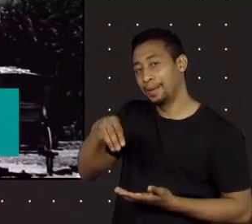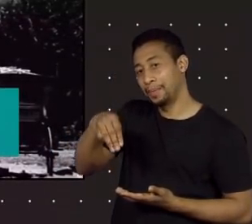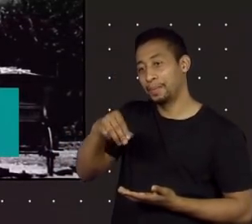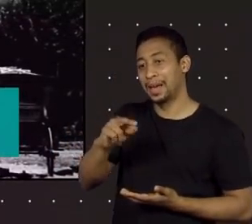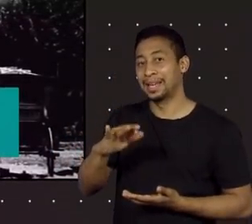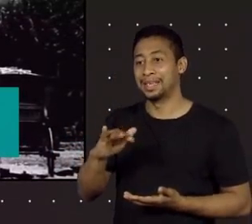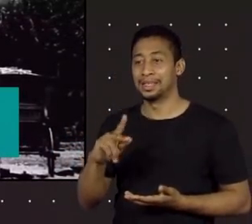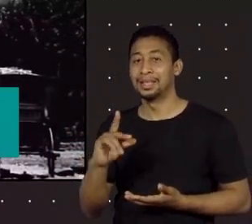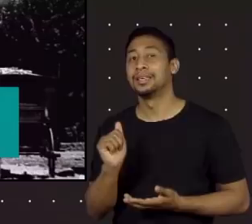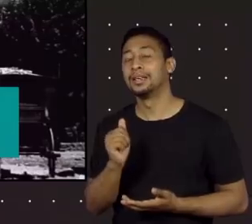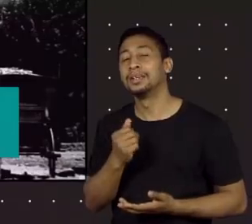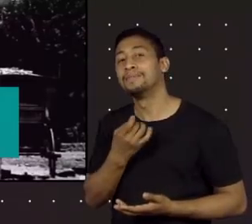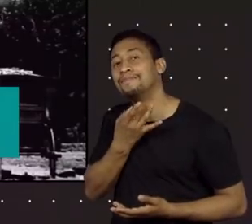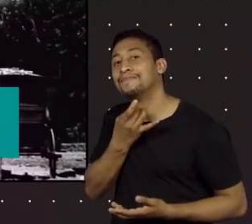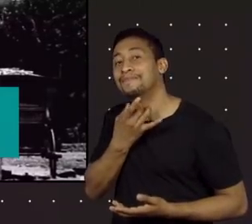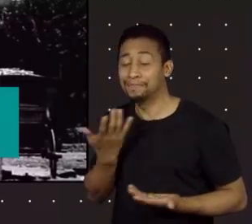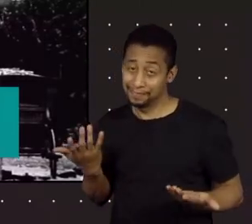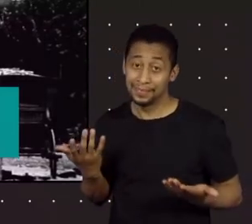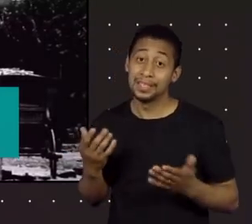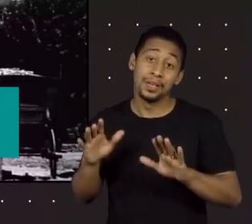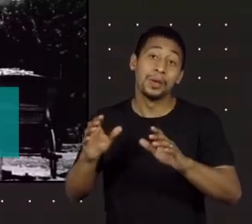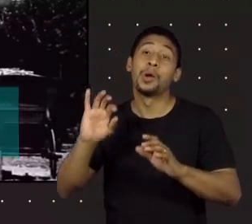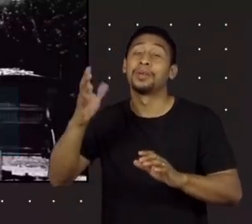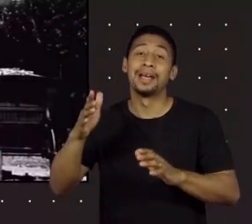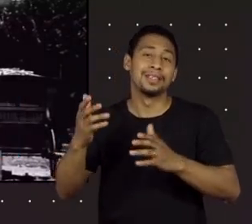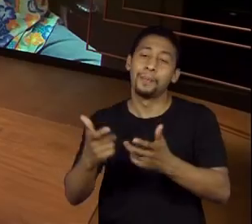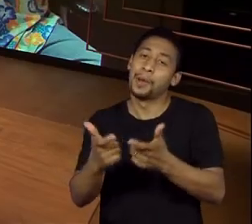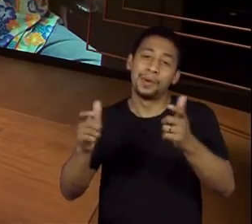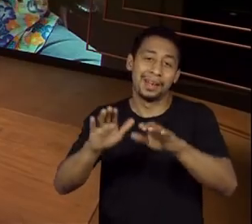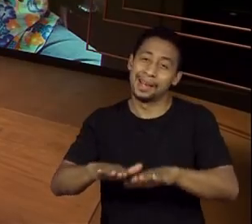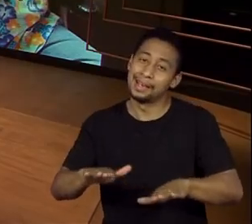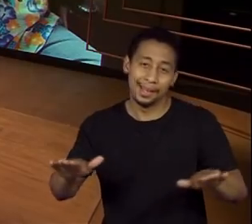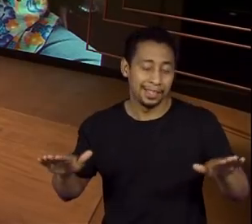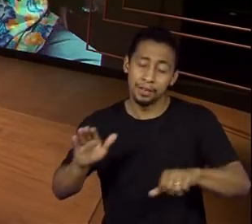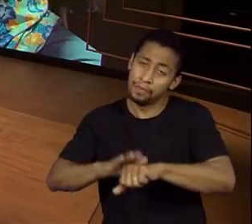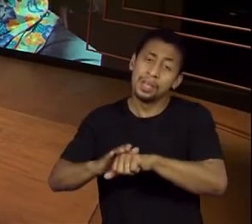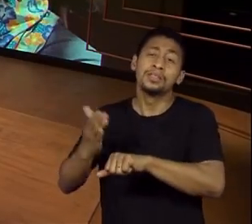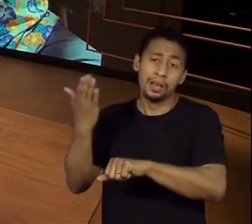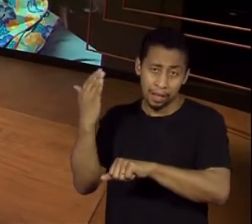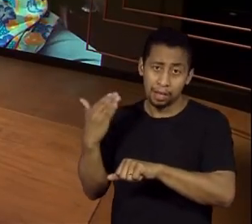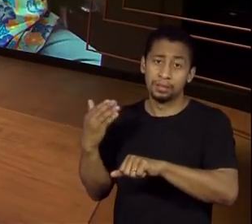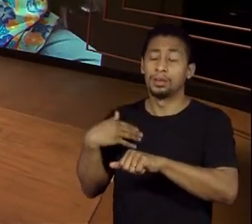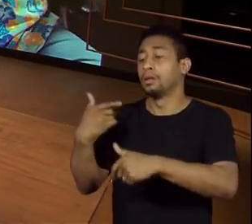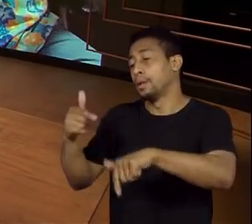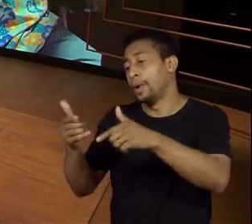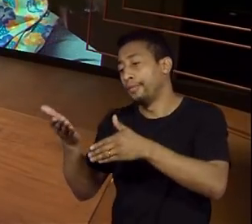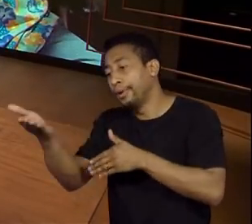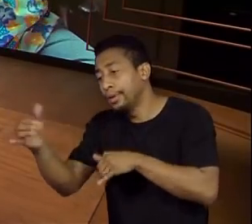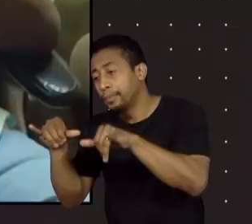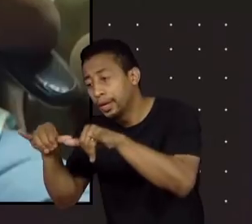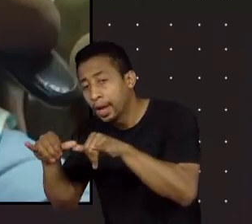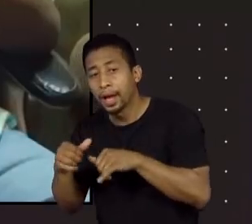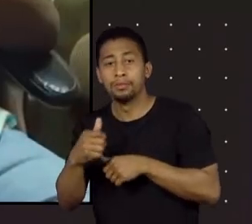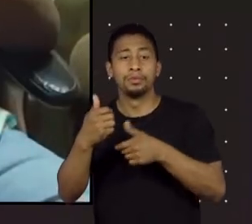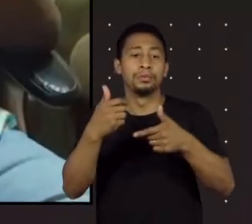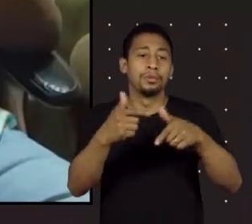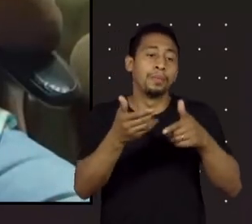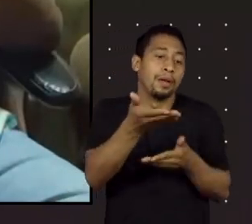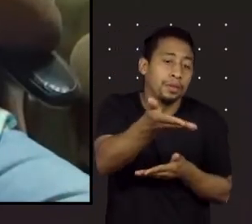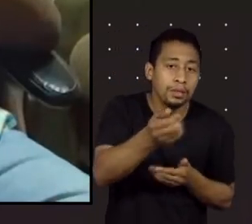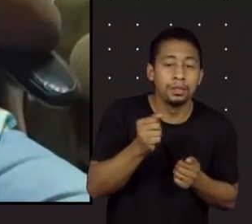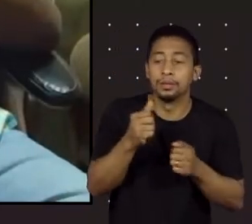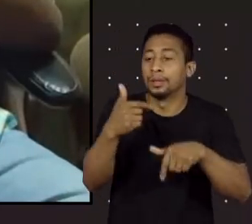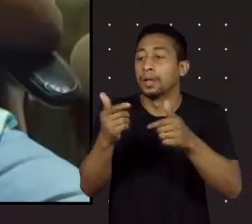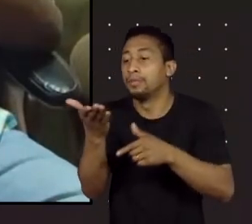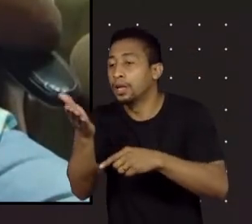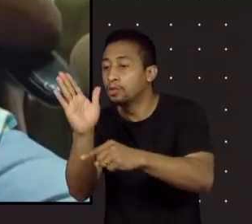criança fazia. Recado para lá, recado para cá, ir para o mercado, para um mundo, tá? E achei uma família